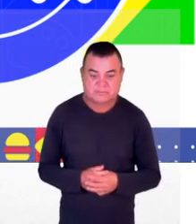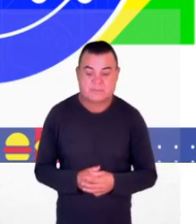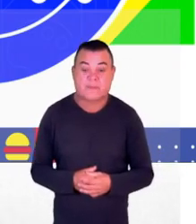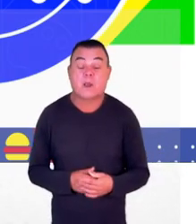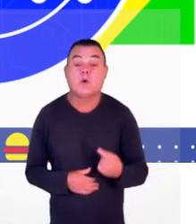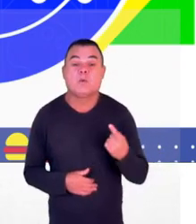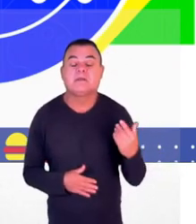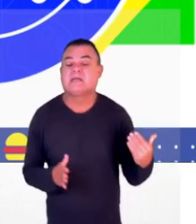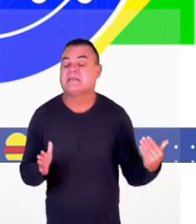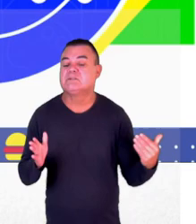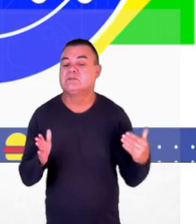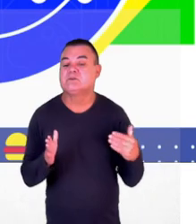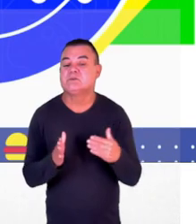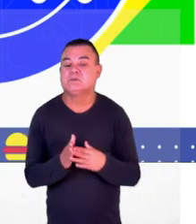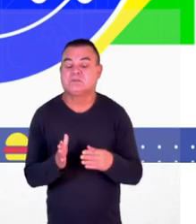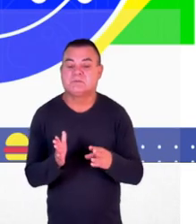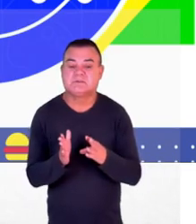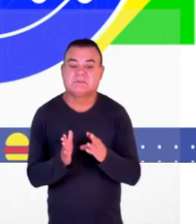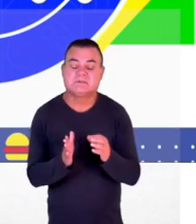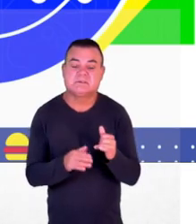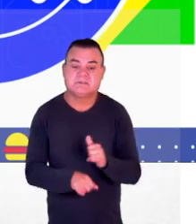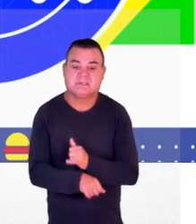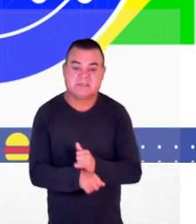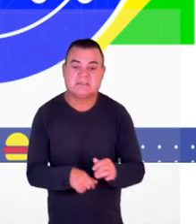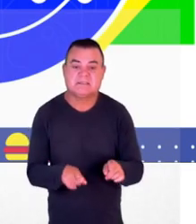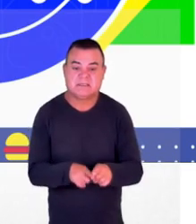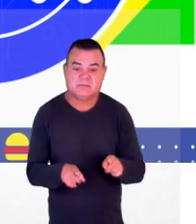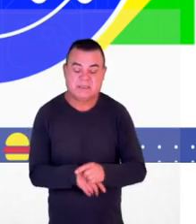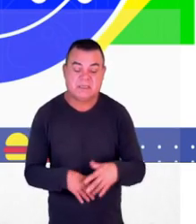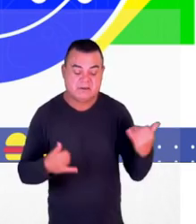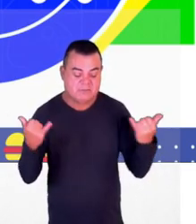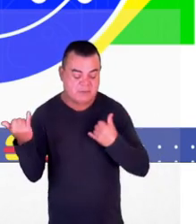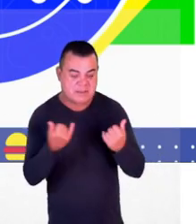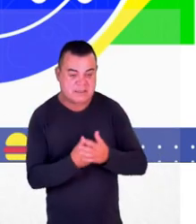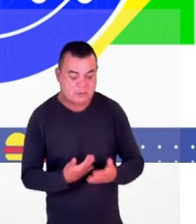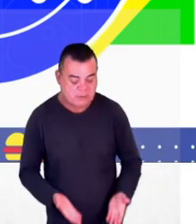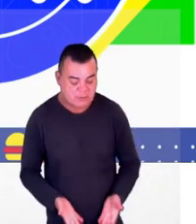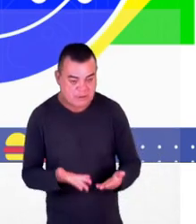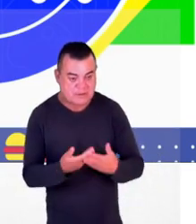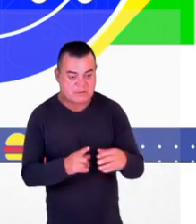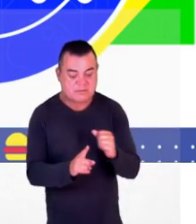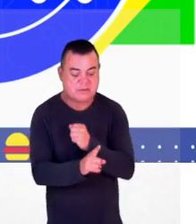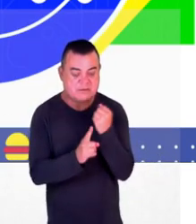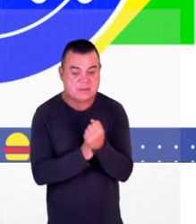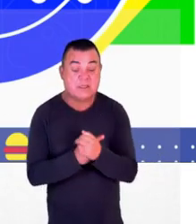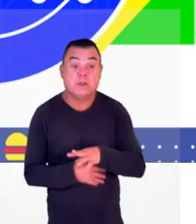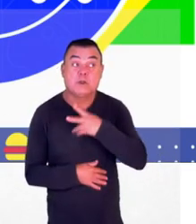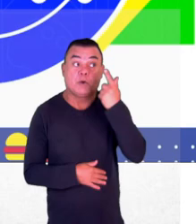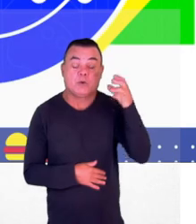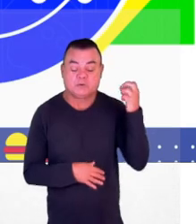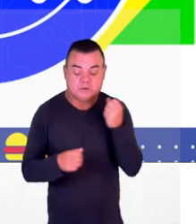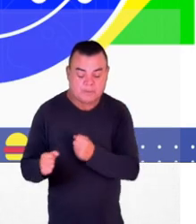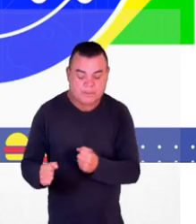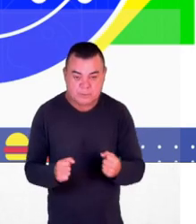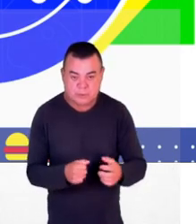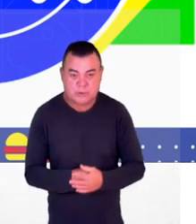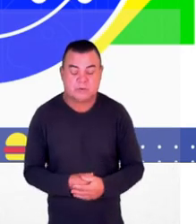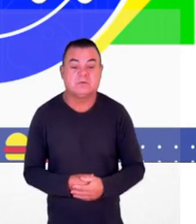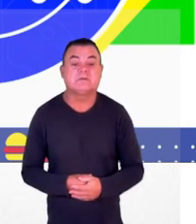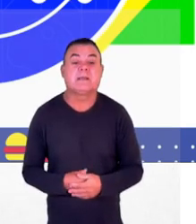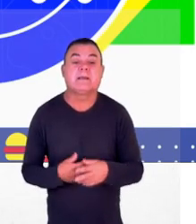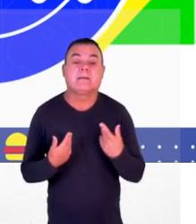estratégias principais também em relação à informação e mobilização da sociedade e de outros poderes de outros entes federativos para